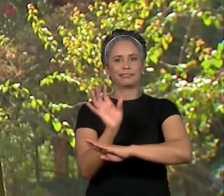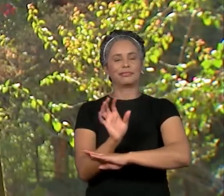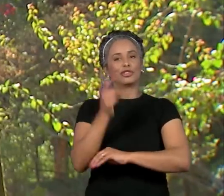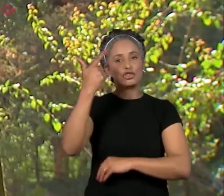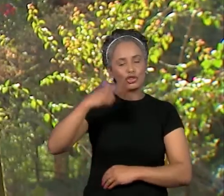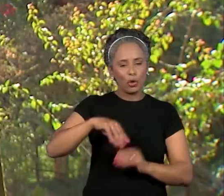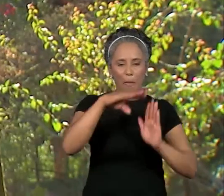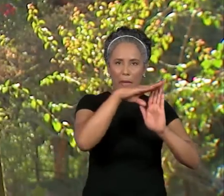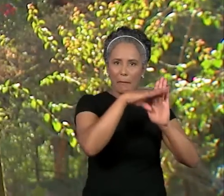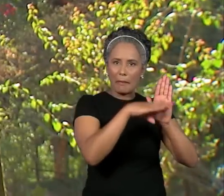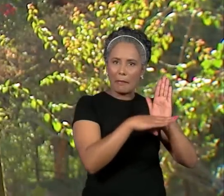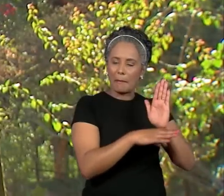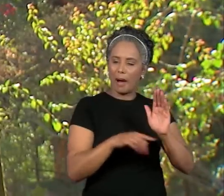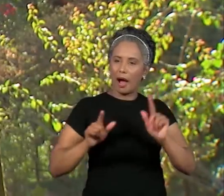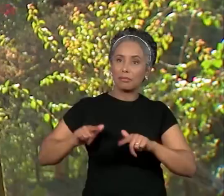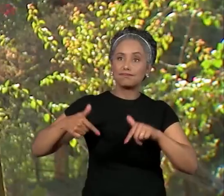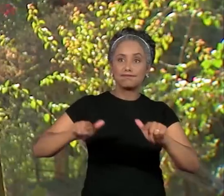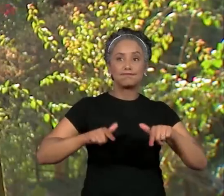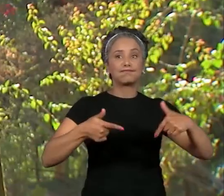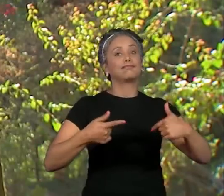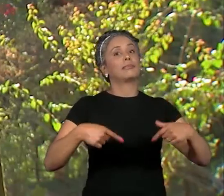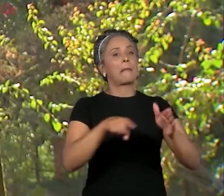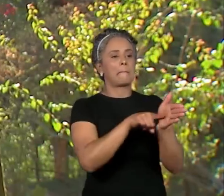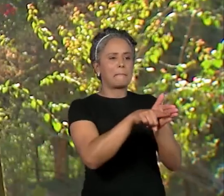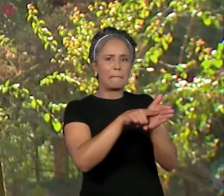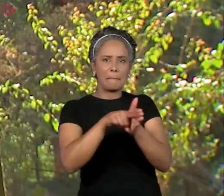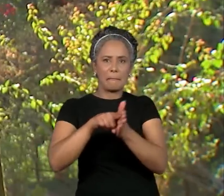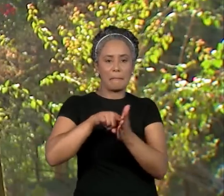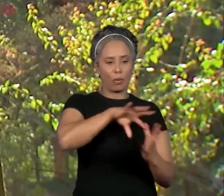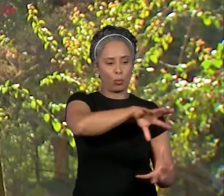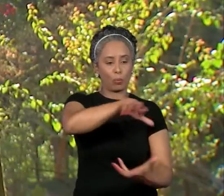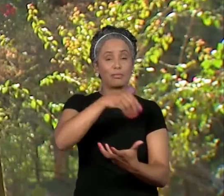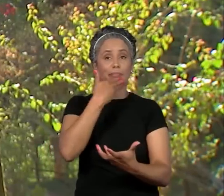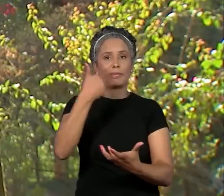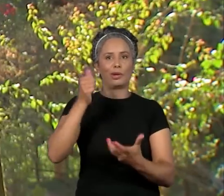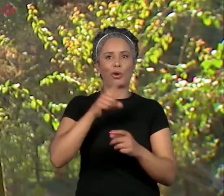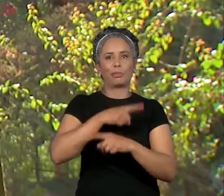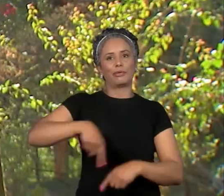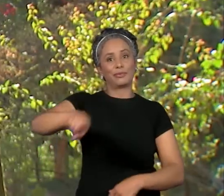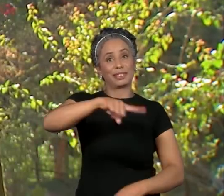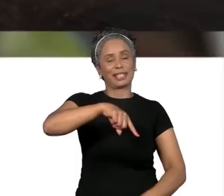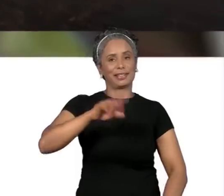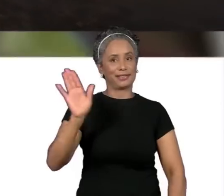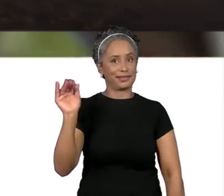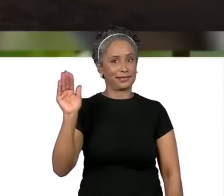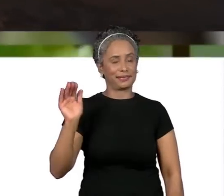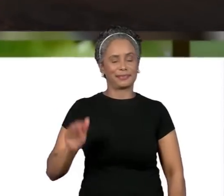projetos, ações e pesquisas por um mundo melhor para todos. Até lá!